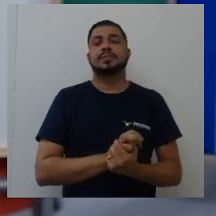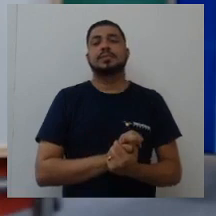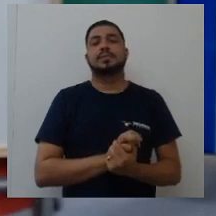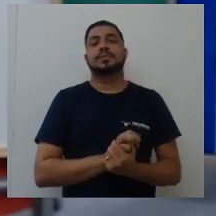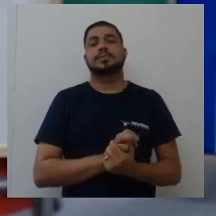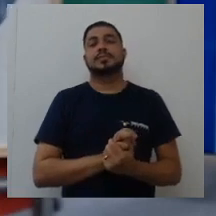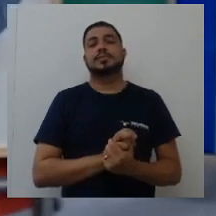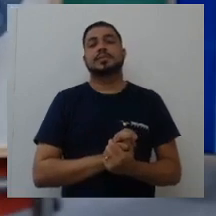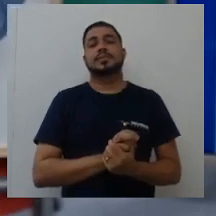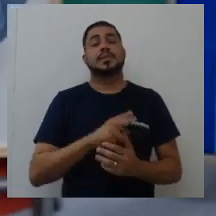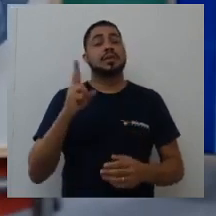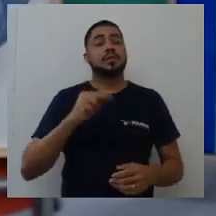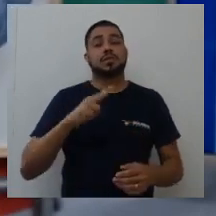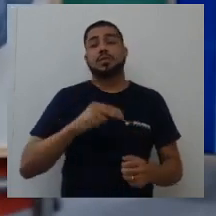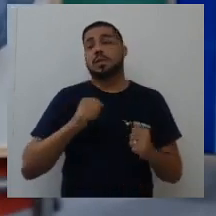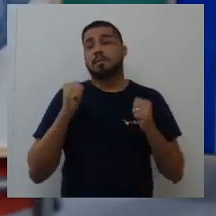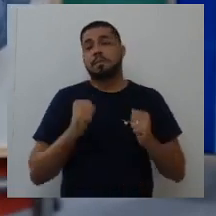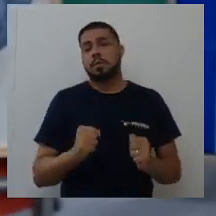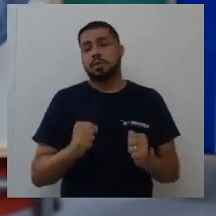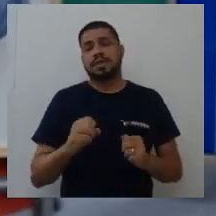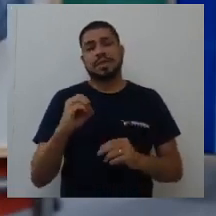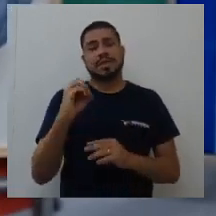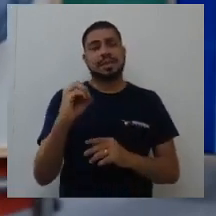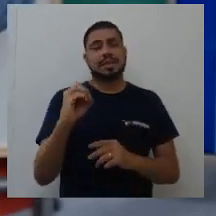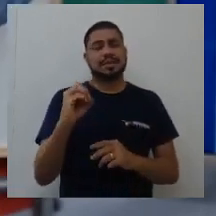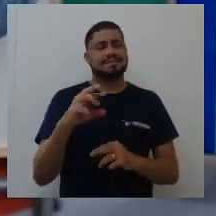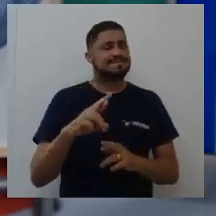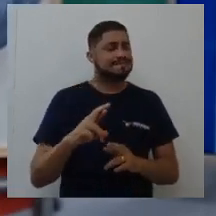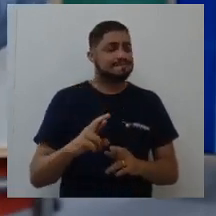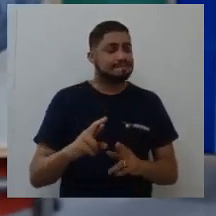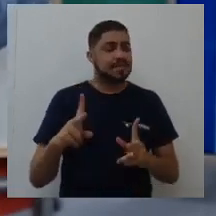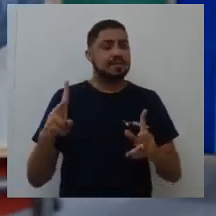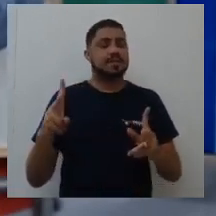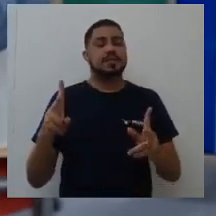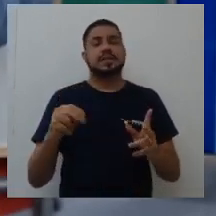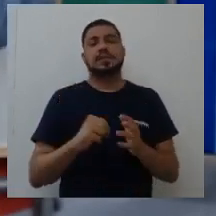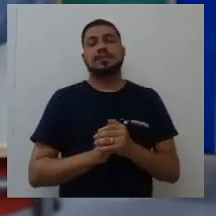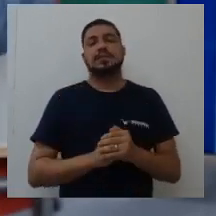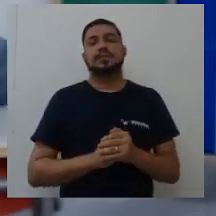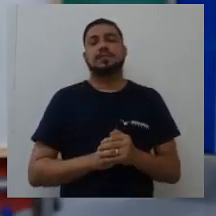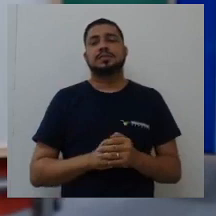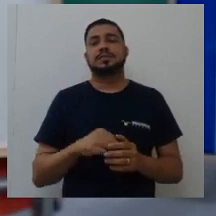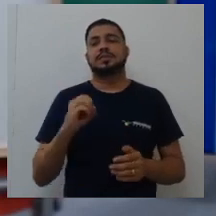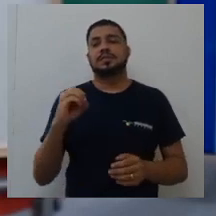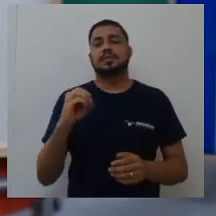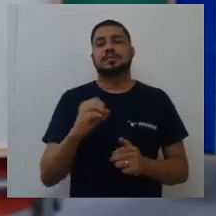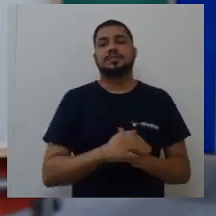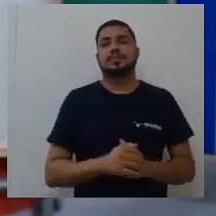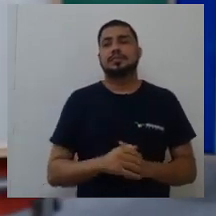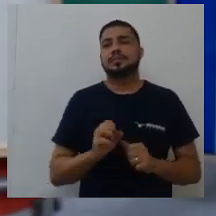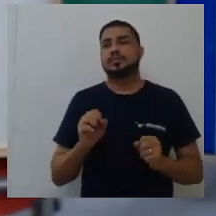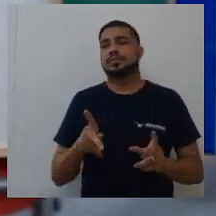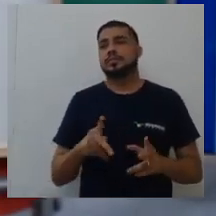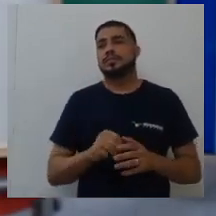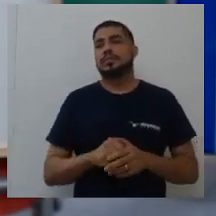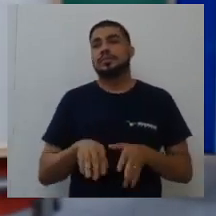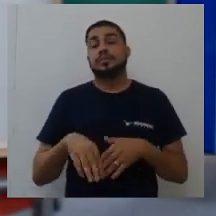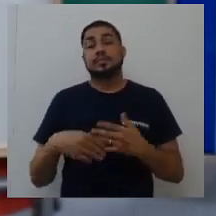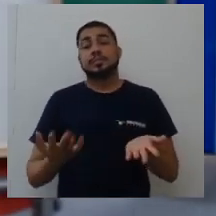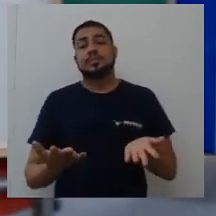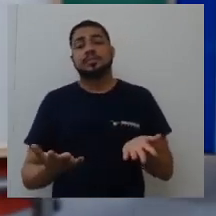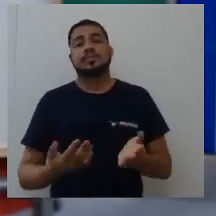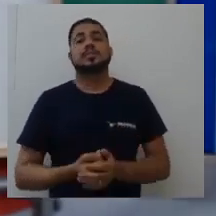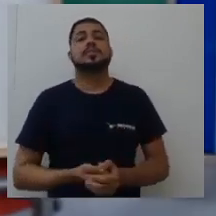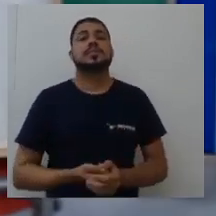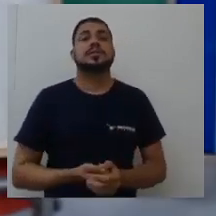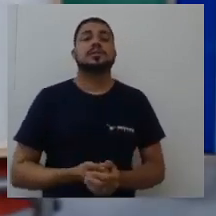ele nunca pode ser 0. Então é diferente de 0. Tá bom? E aí, o que